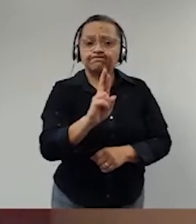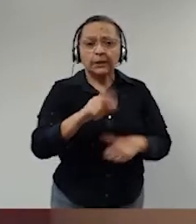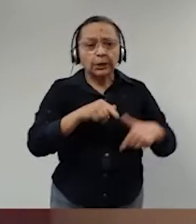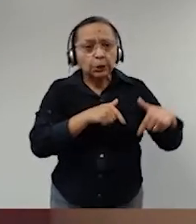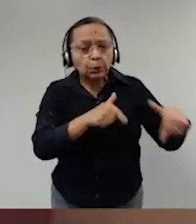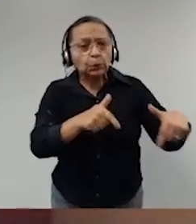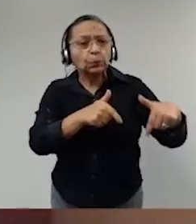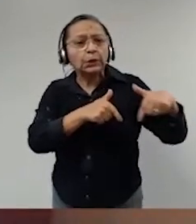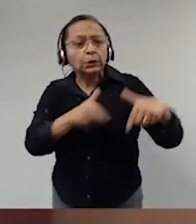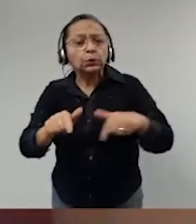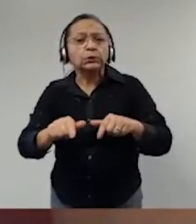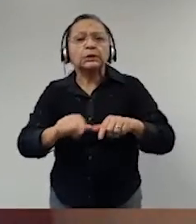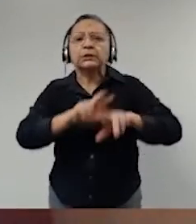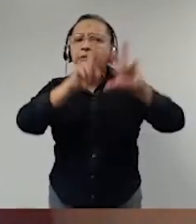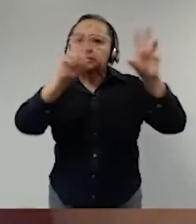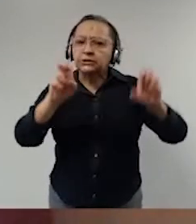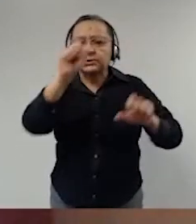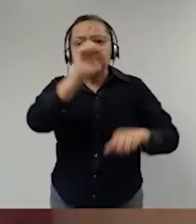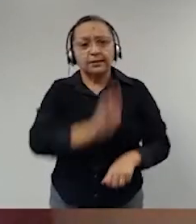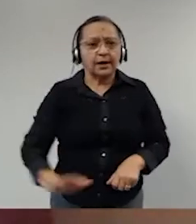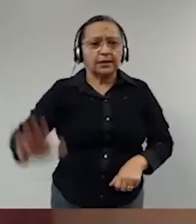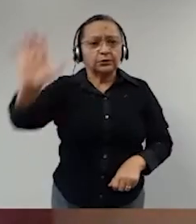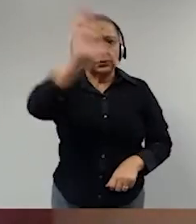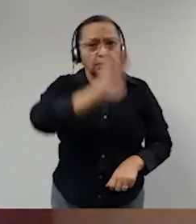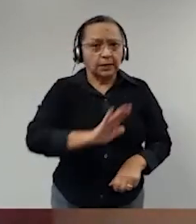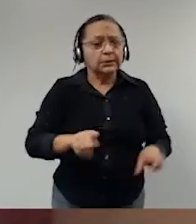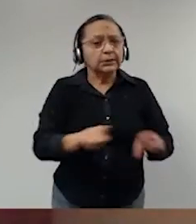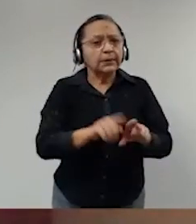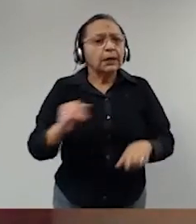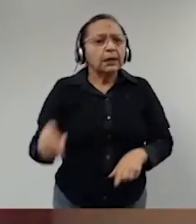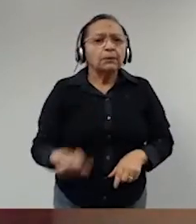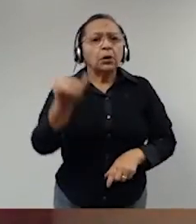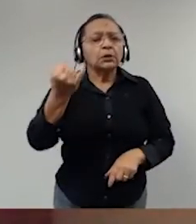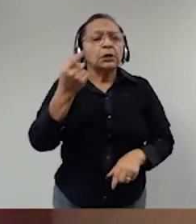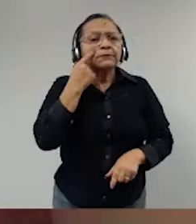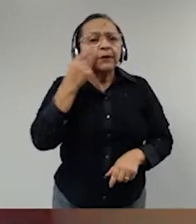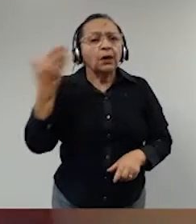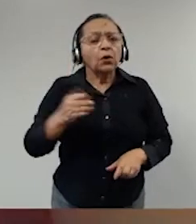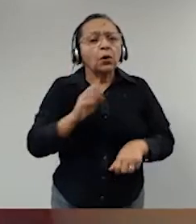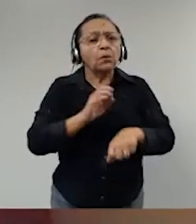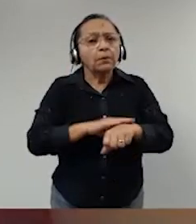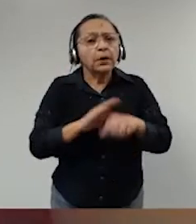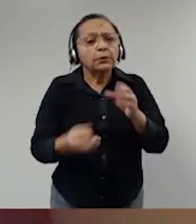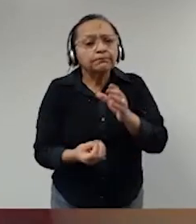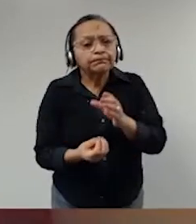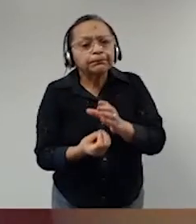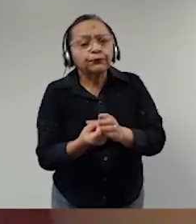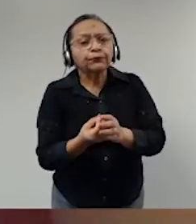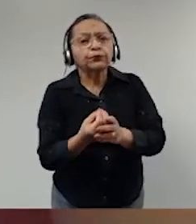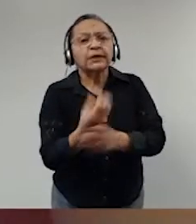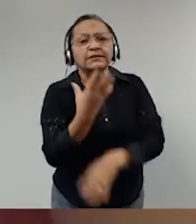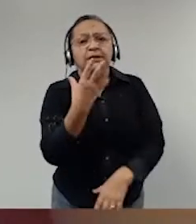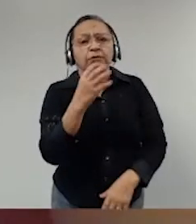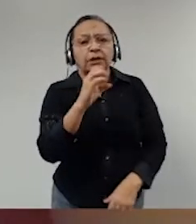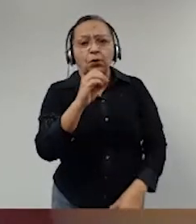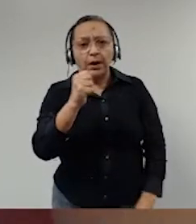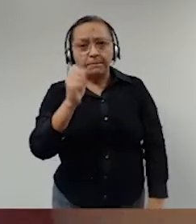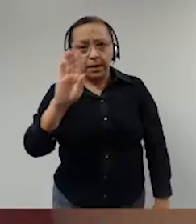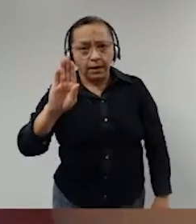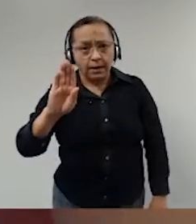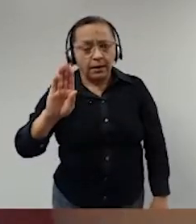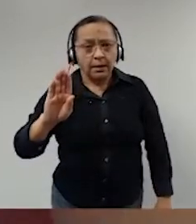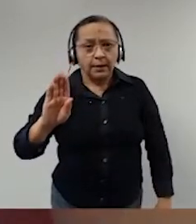grandes questões nacionais. E é importante lembrar do momento de fundação da Ordem dos Advogados do Brasil,